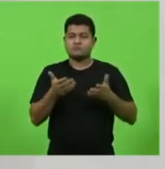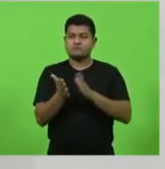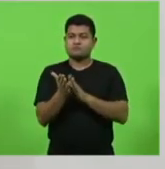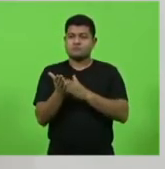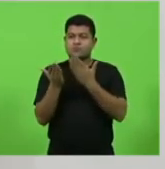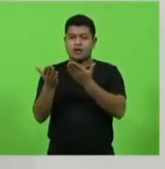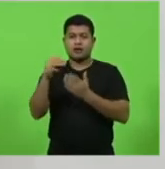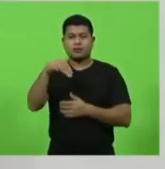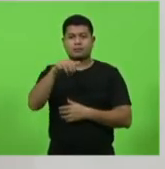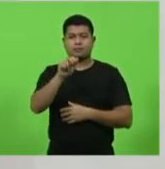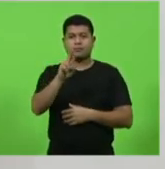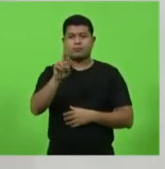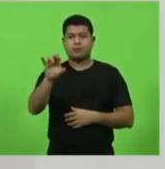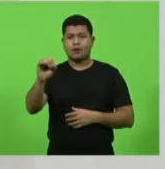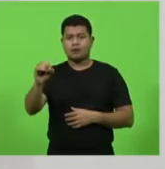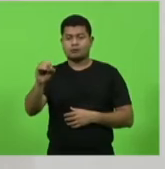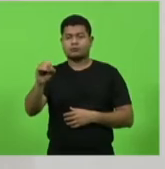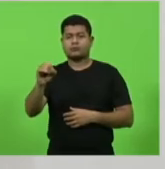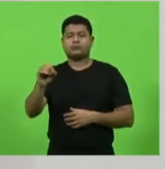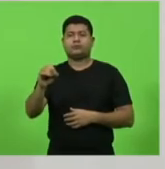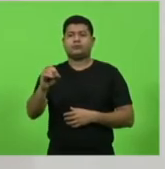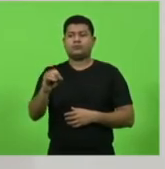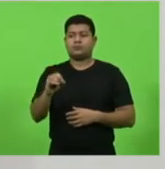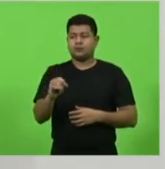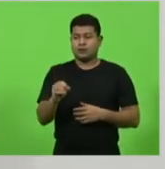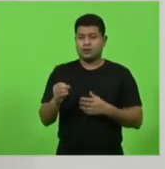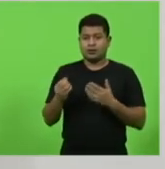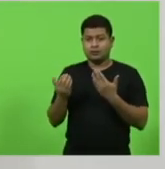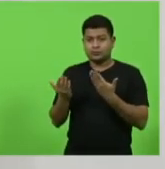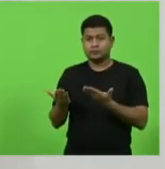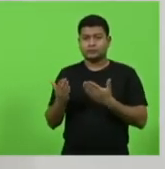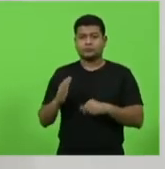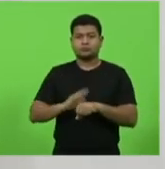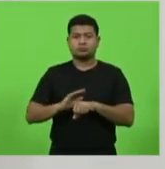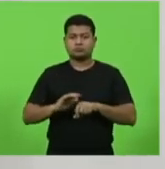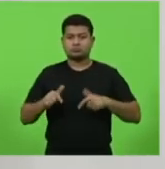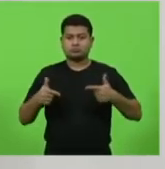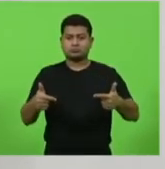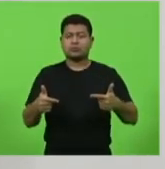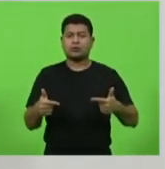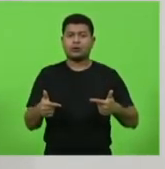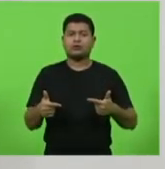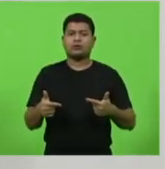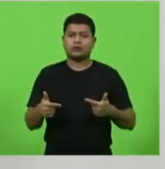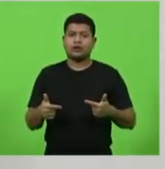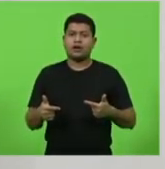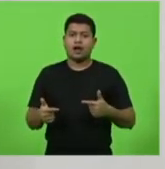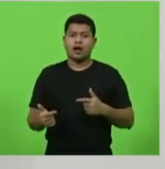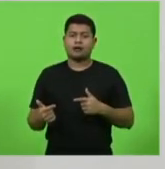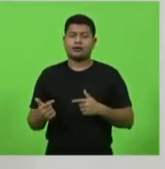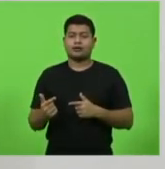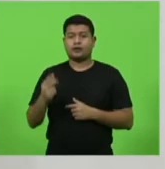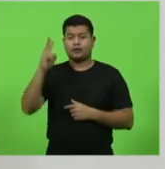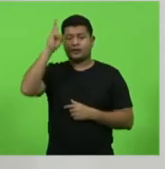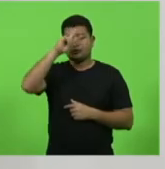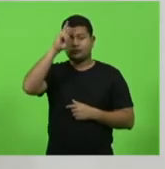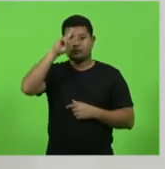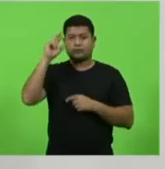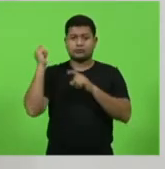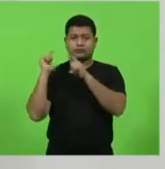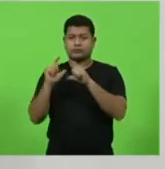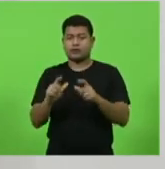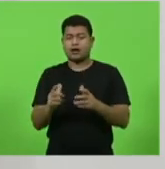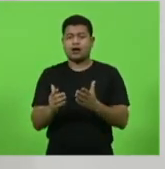Mauro De Marque por essa iniciativa, resgatando em